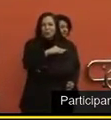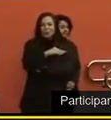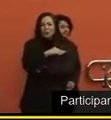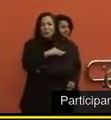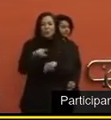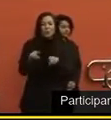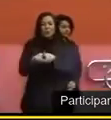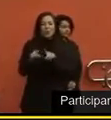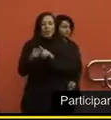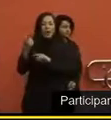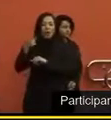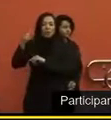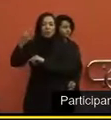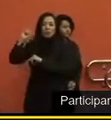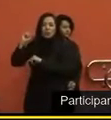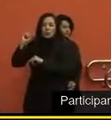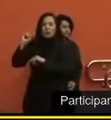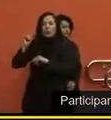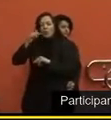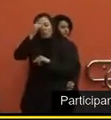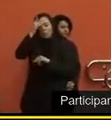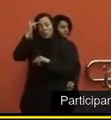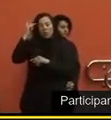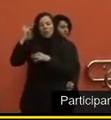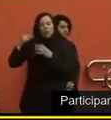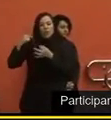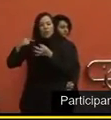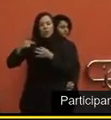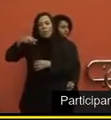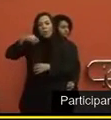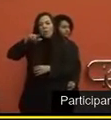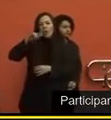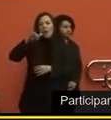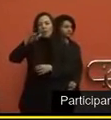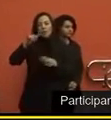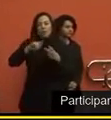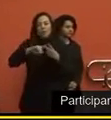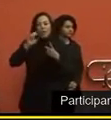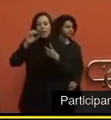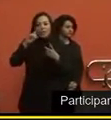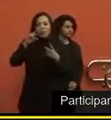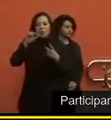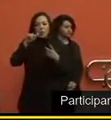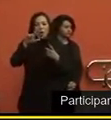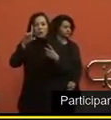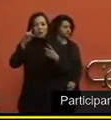Os ex-procuradores gerais de justiça aqui presentes, Marfan Vieira e Eduardo Gussin.